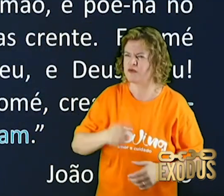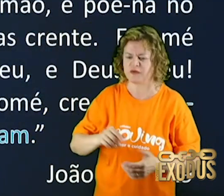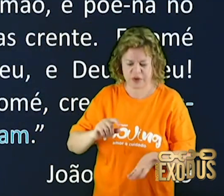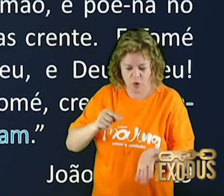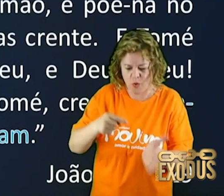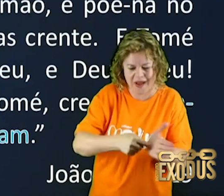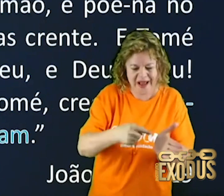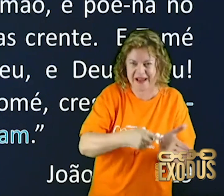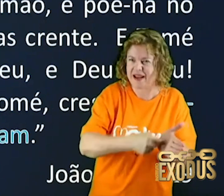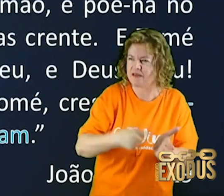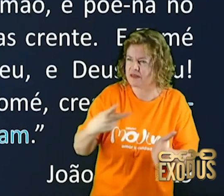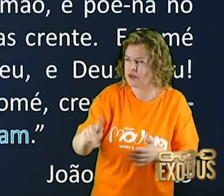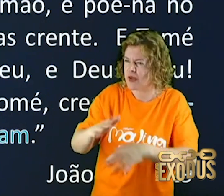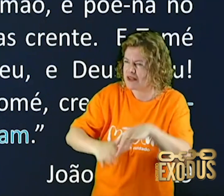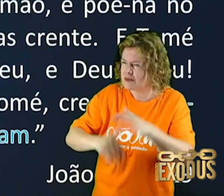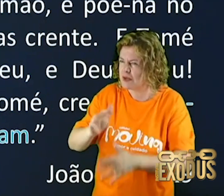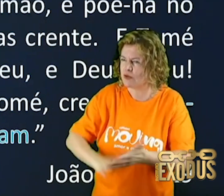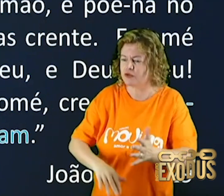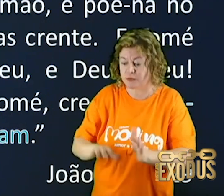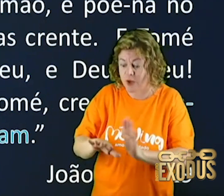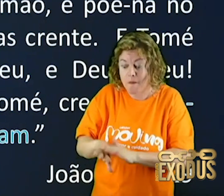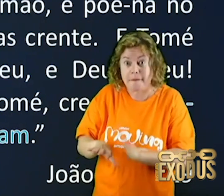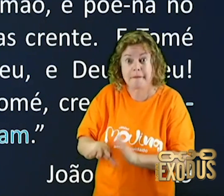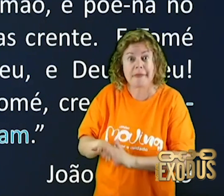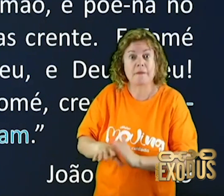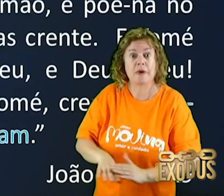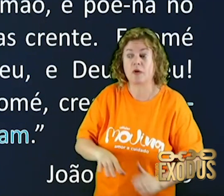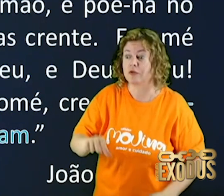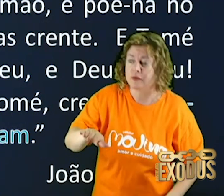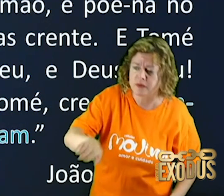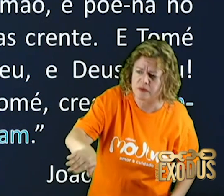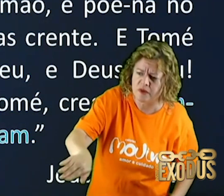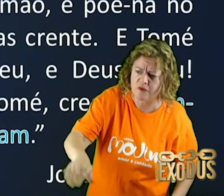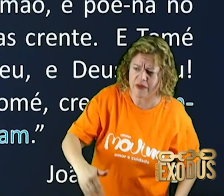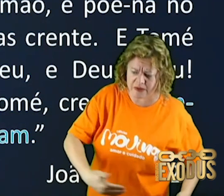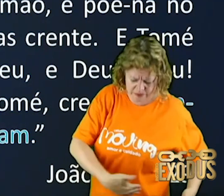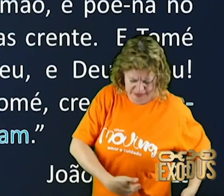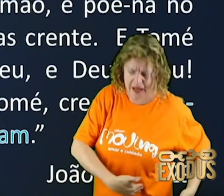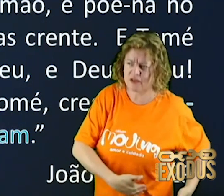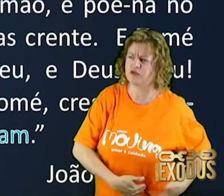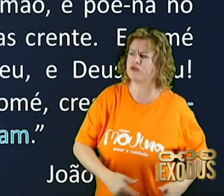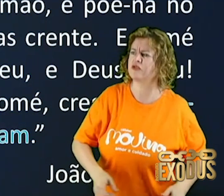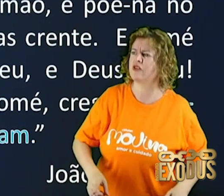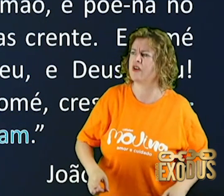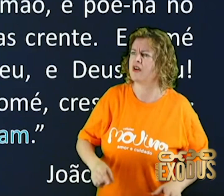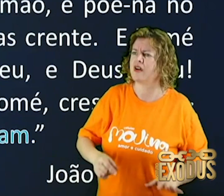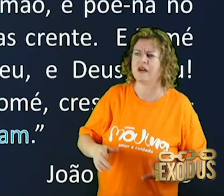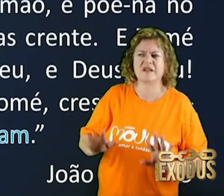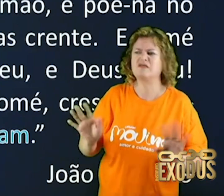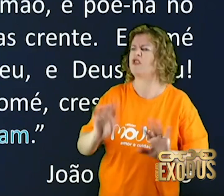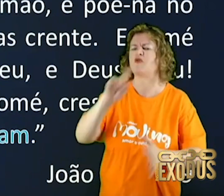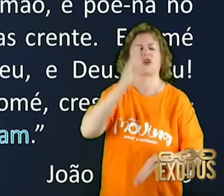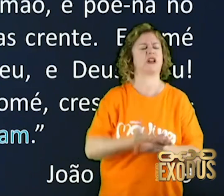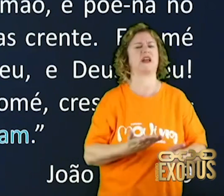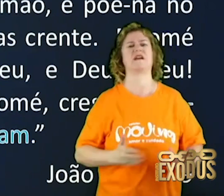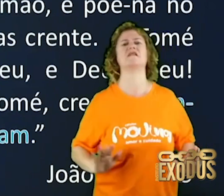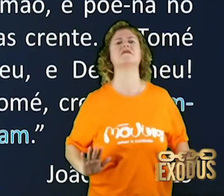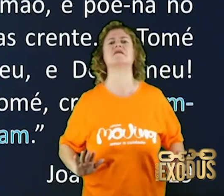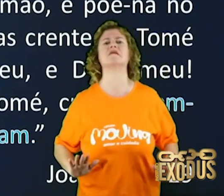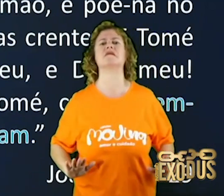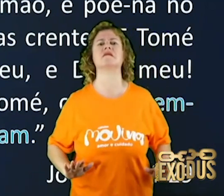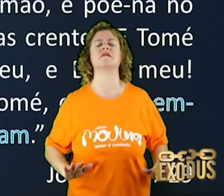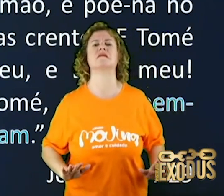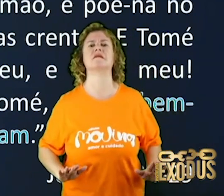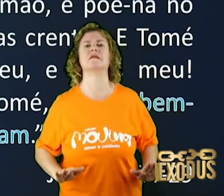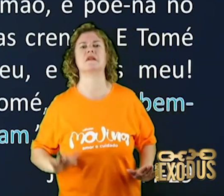dos cravos, e não puser minha mão no seu lado, de maneira nenhuma o crerei. É gente que precisa ver para